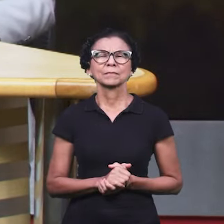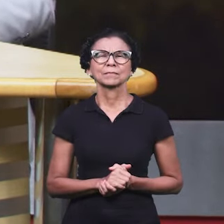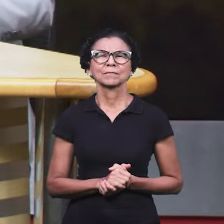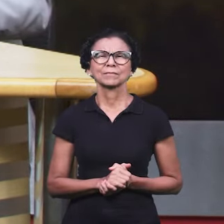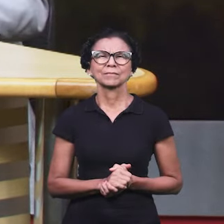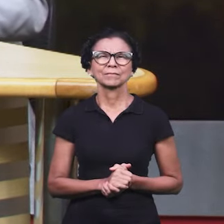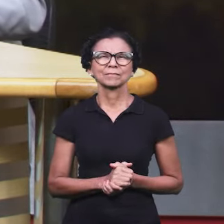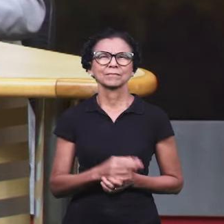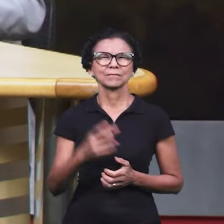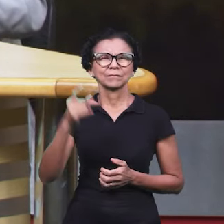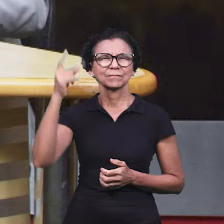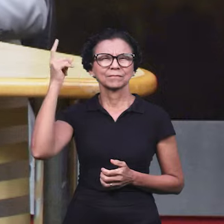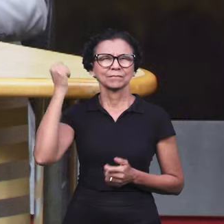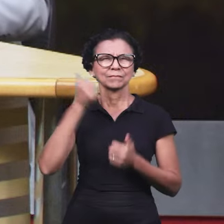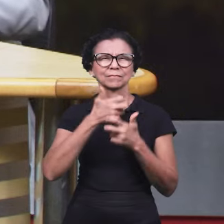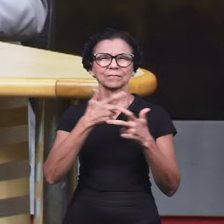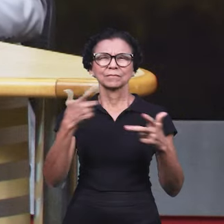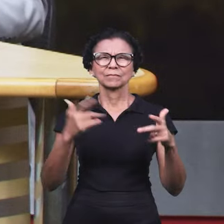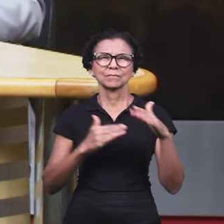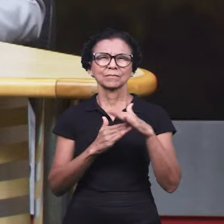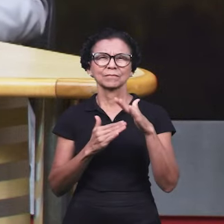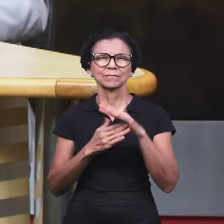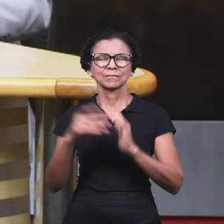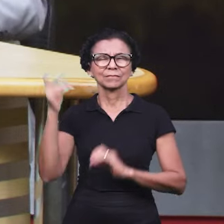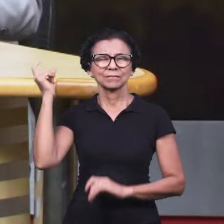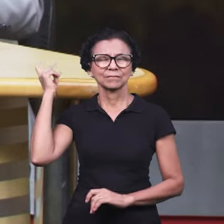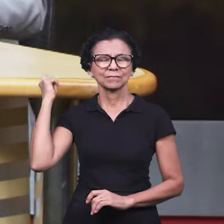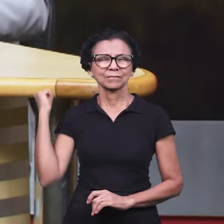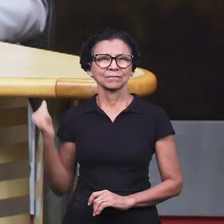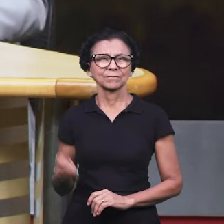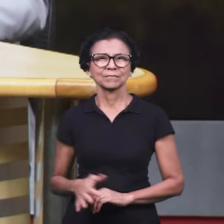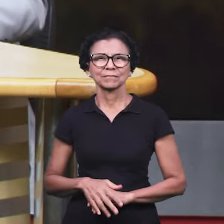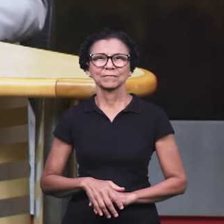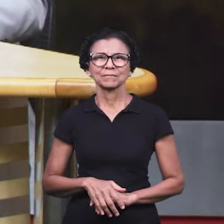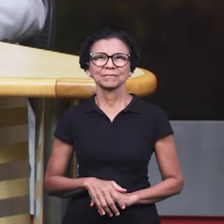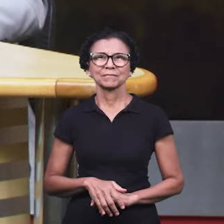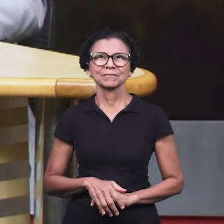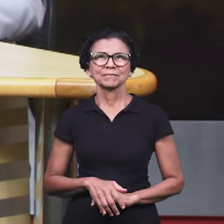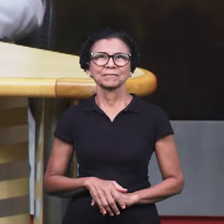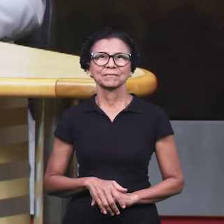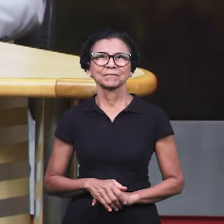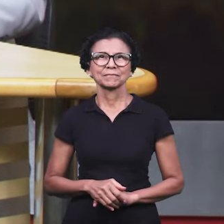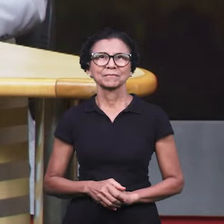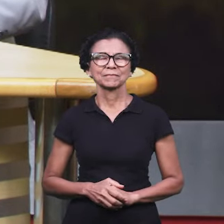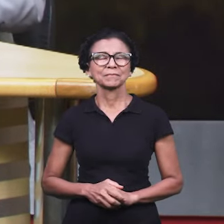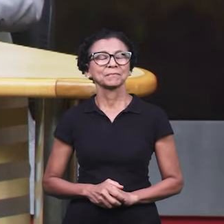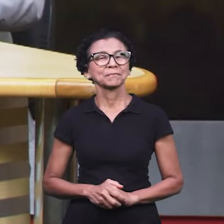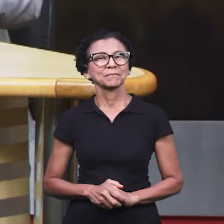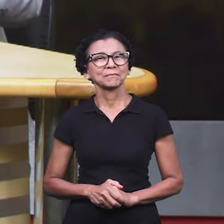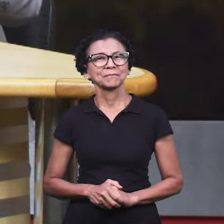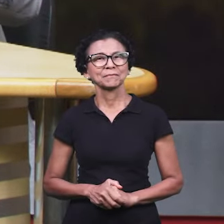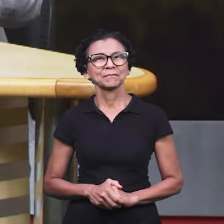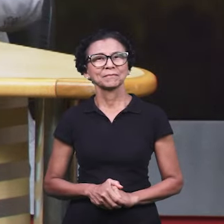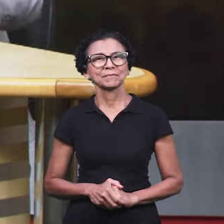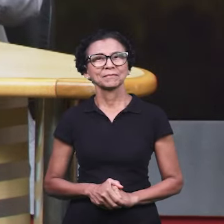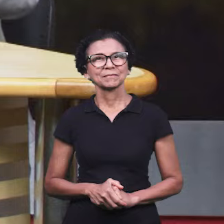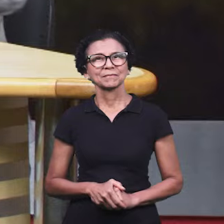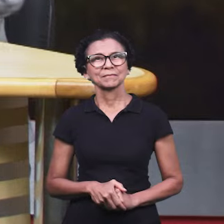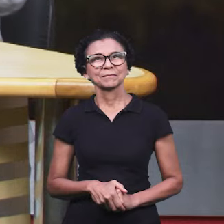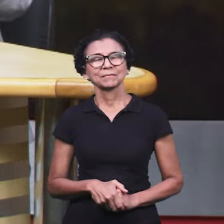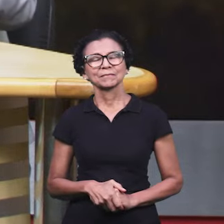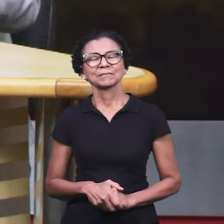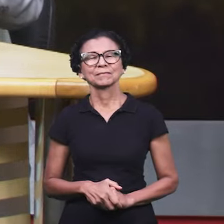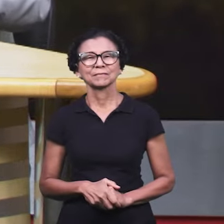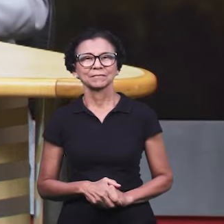removas os Marcos antigos ou os limites antigos a versões que usam essa expressão limites para a família o